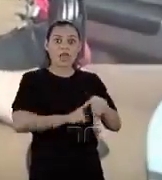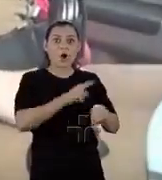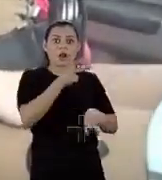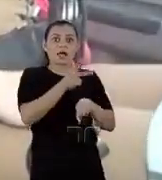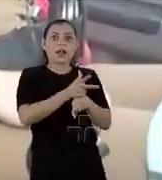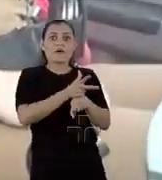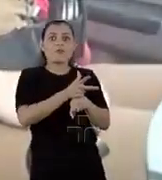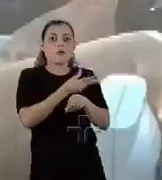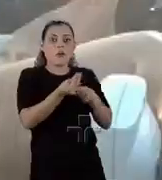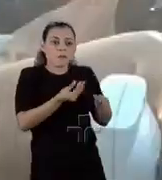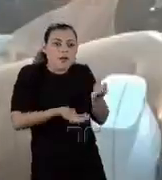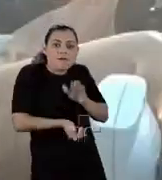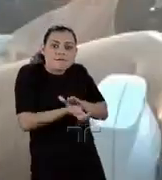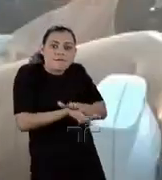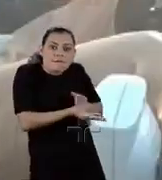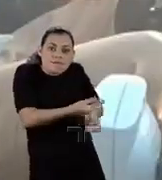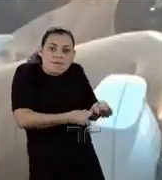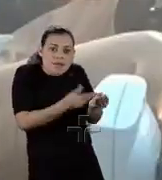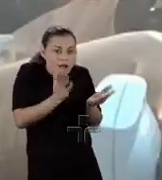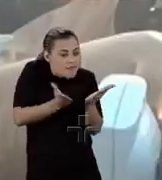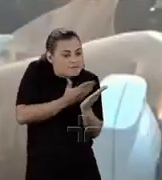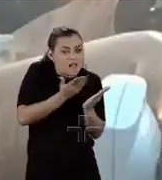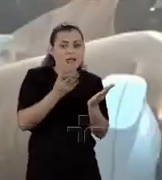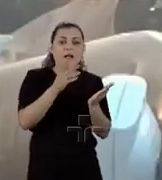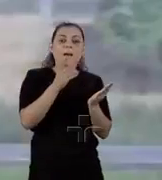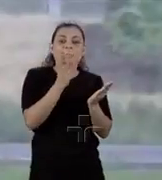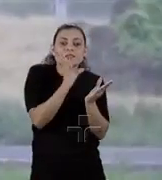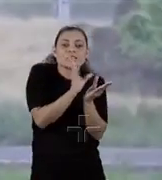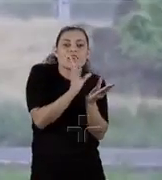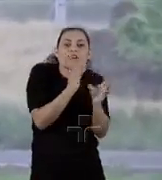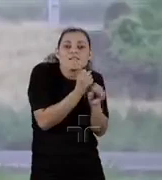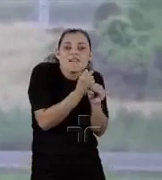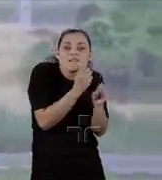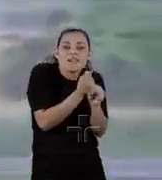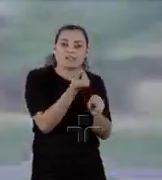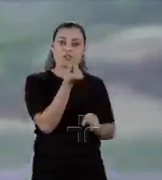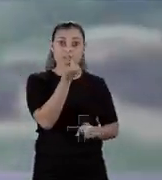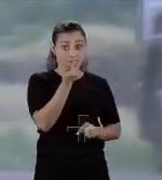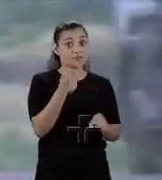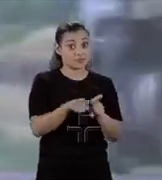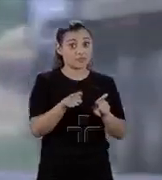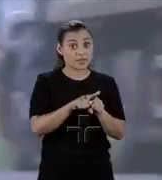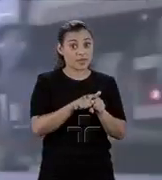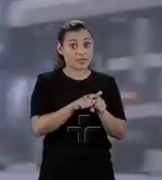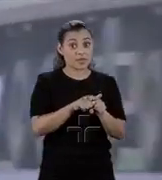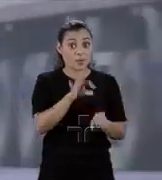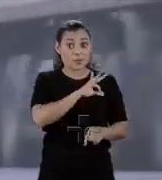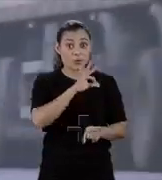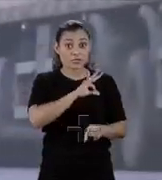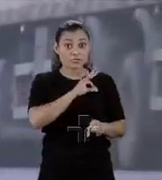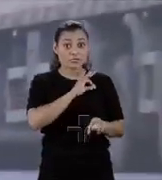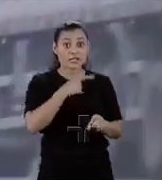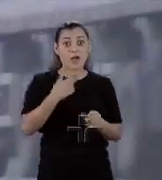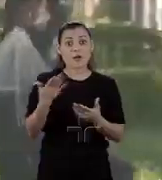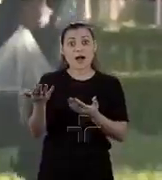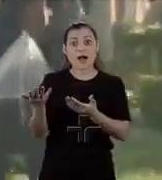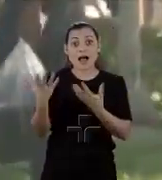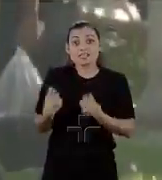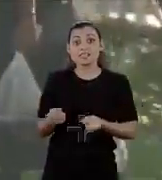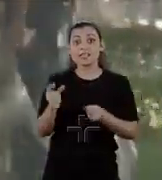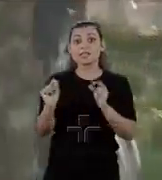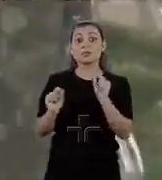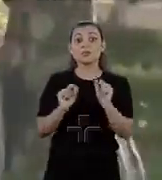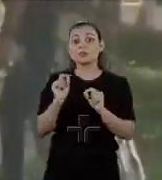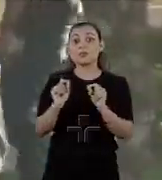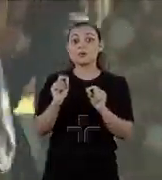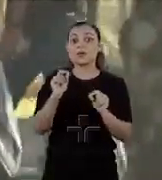policiais recebiam a propina e contavam as cédulas. Em uma ligação interceptada pelos investigadores, os policiais aceitam uma pizza e mandam marcar